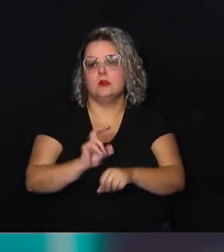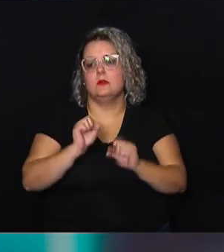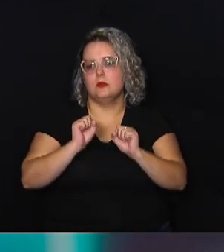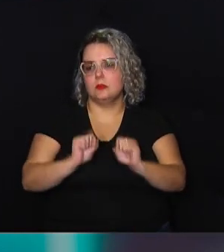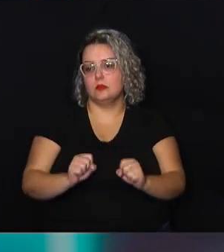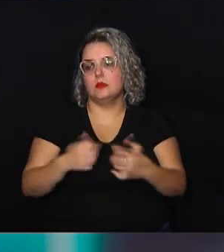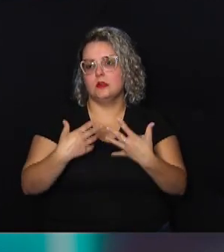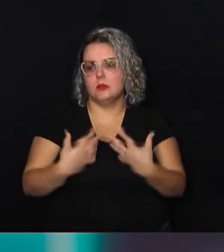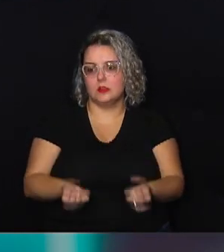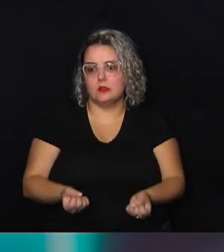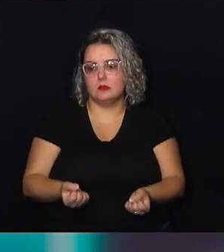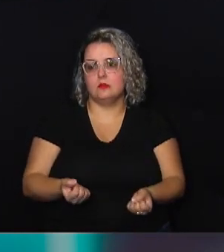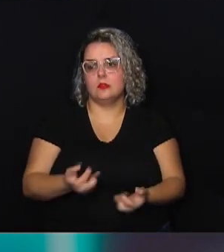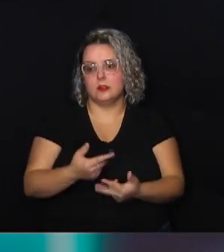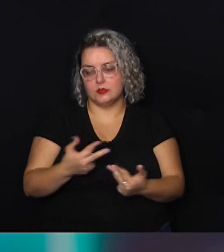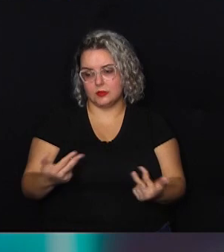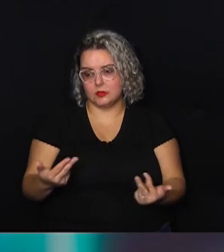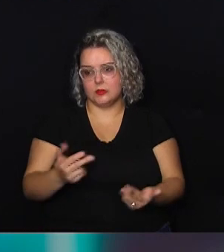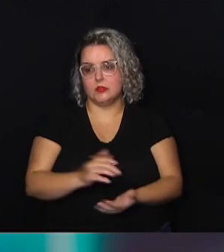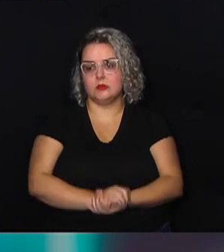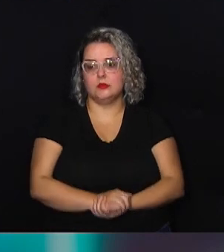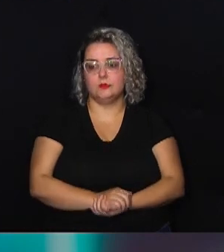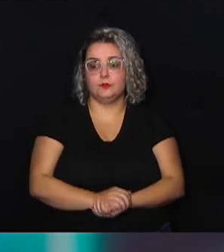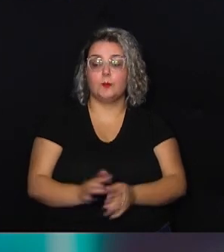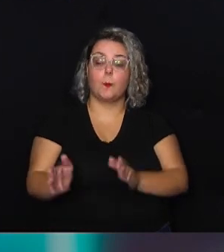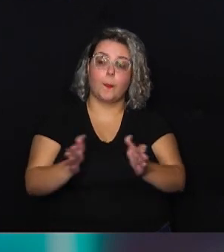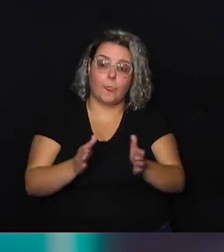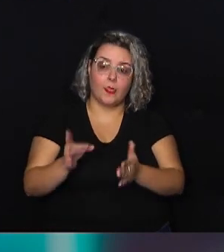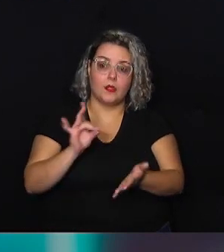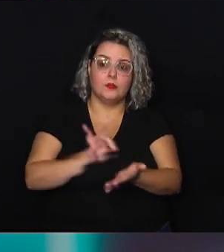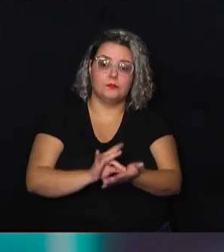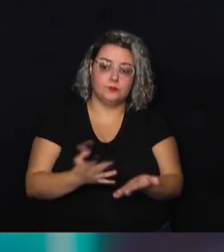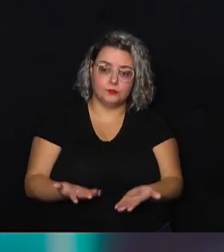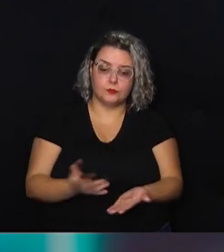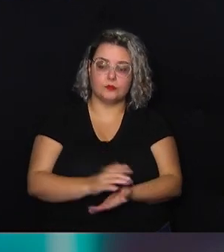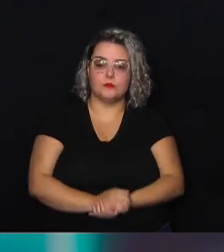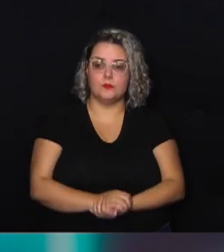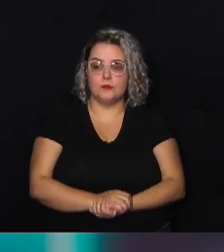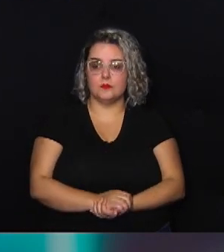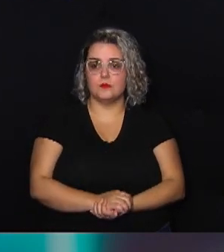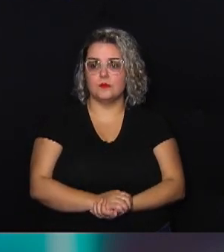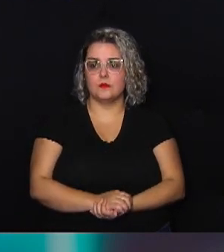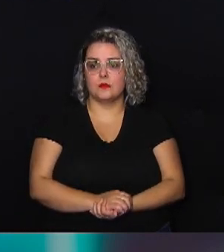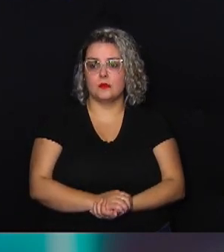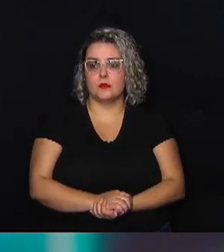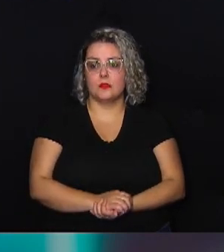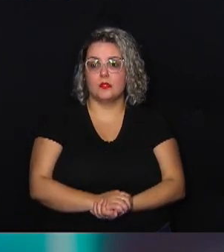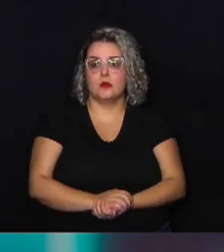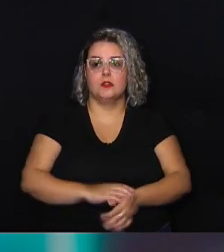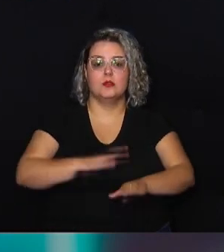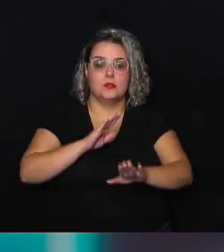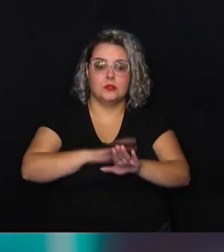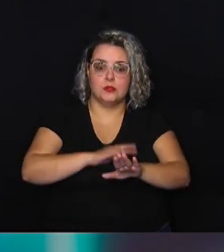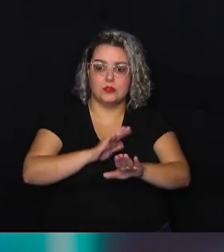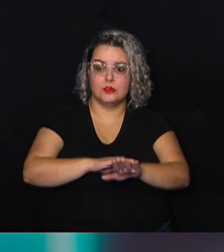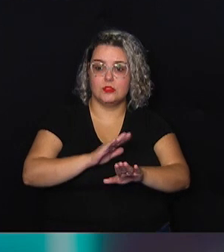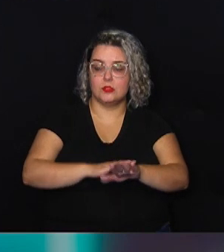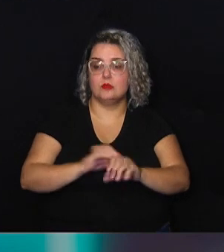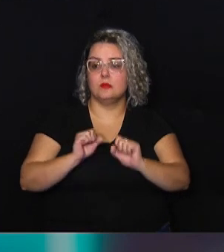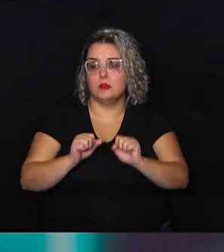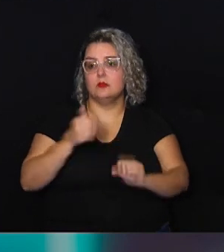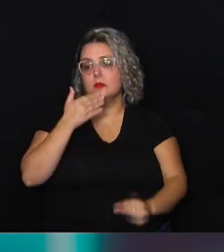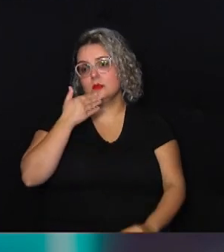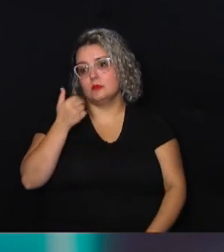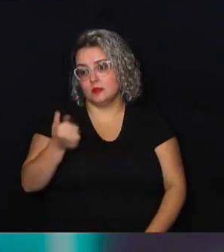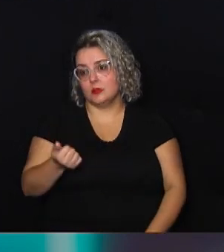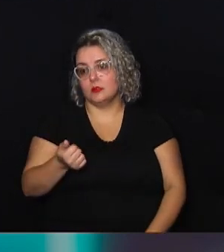alguma coisa. Então, é uma situação que, de fato, a gente precisa de ações para que a gente melhore, de fato,